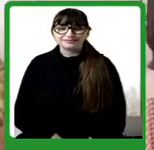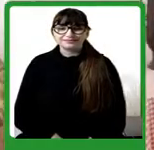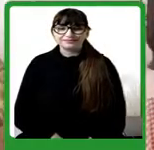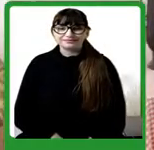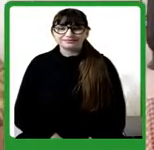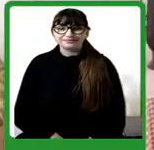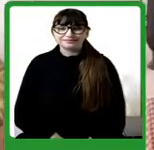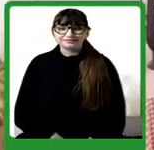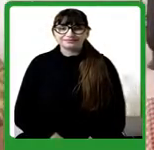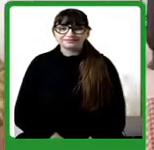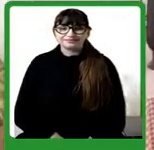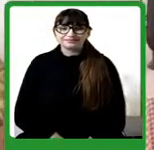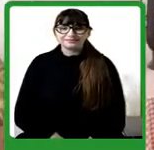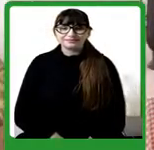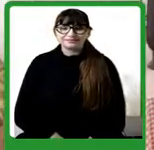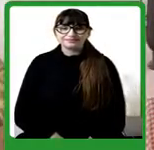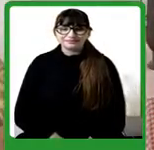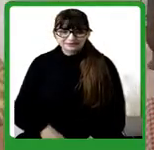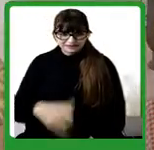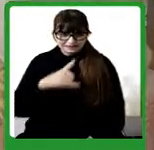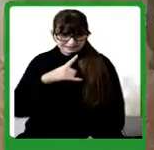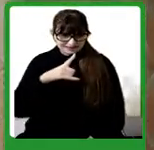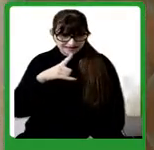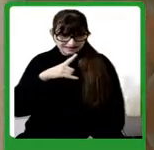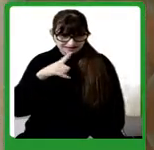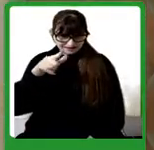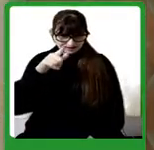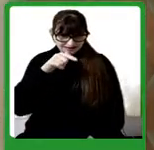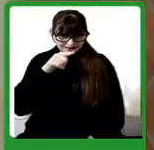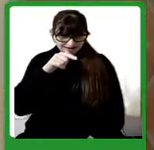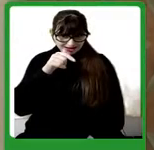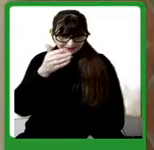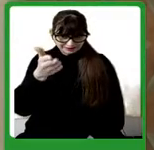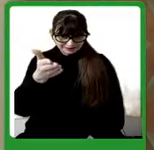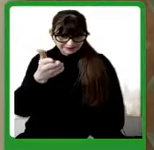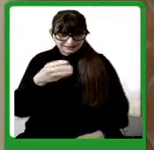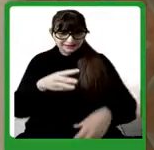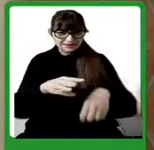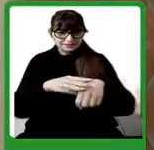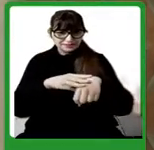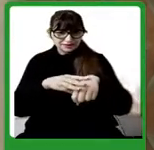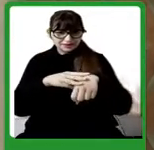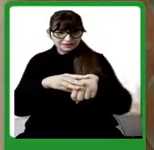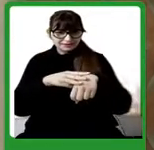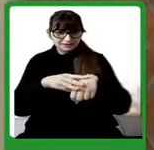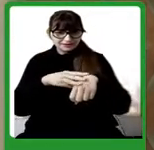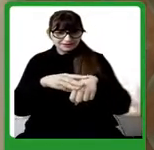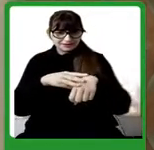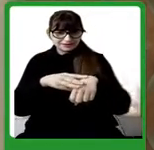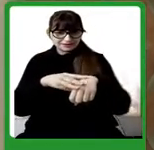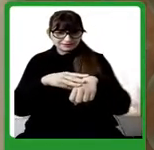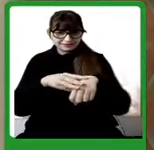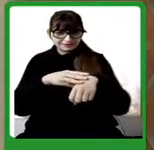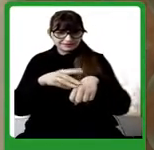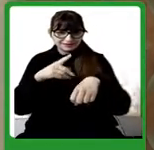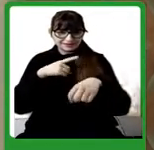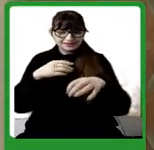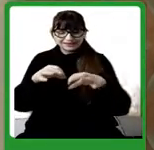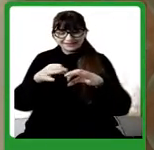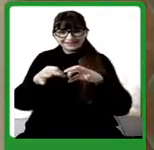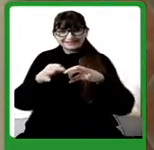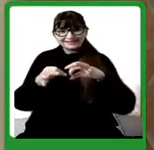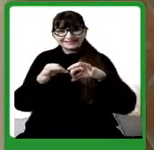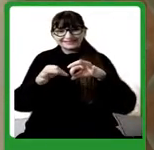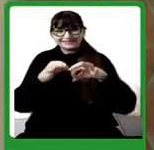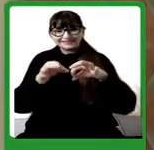Calma. Tem que ter um filtro desses marrom aqui, ó. E ó, tem até uns crochêzinhos da nona, ó. A nona não